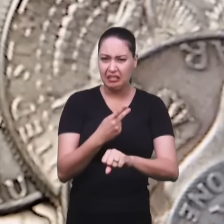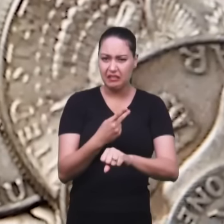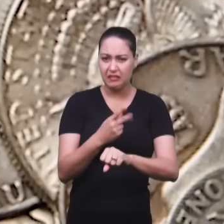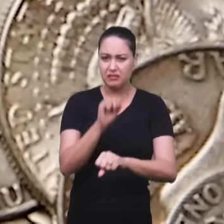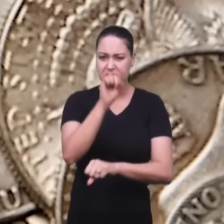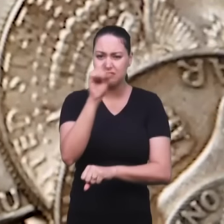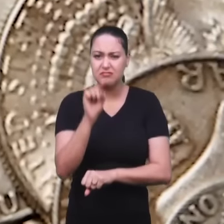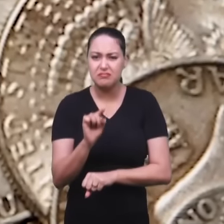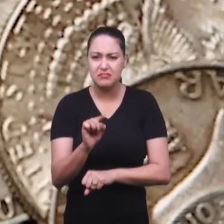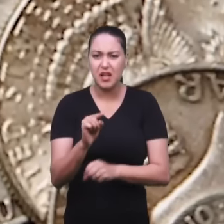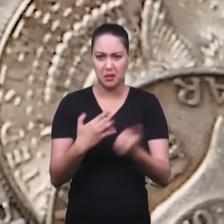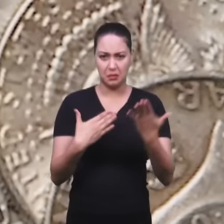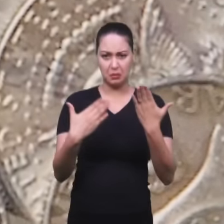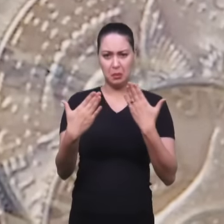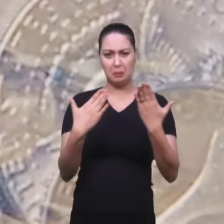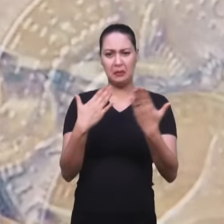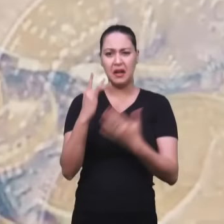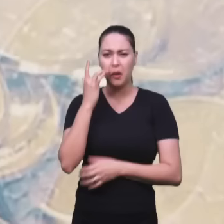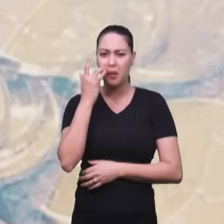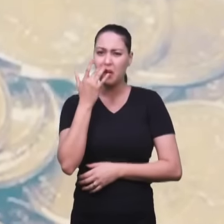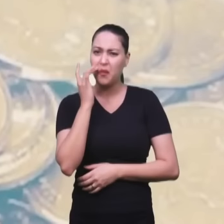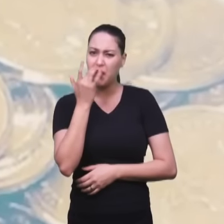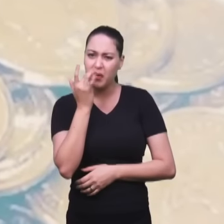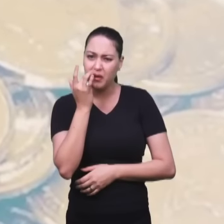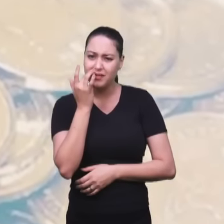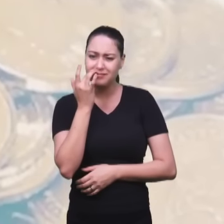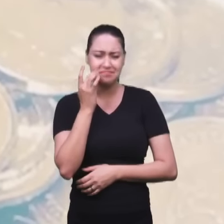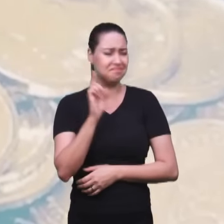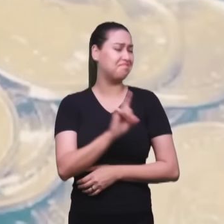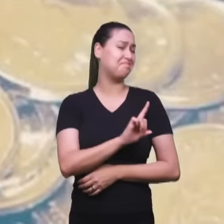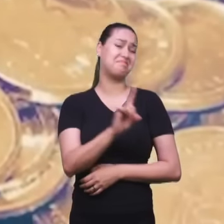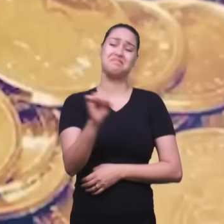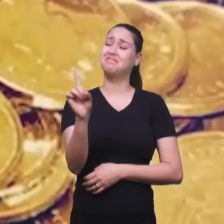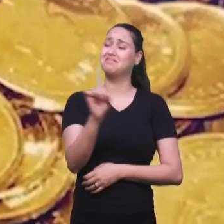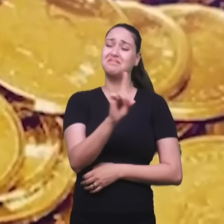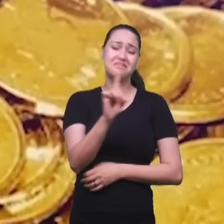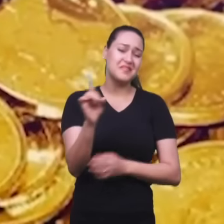Nem Se Com Para O O O